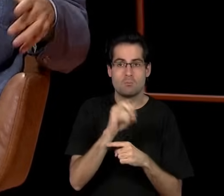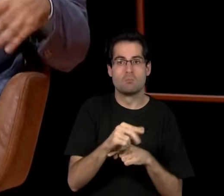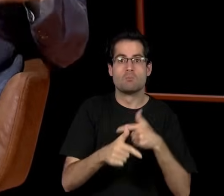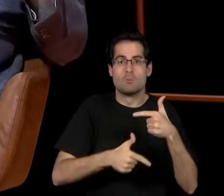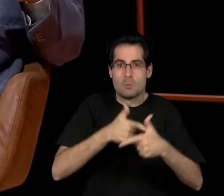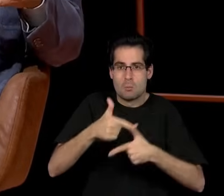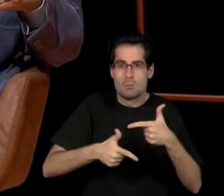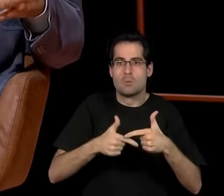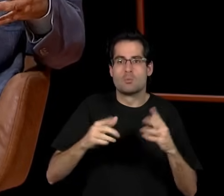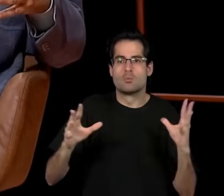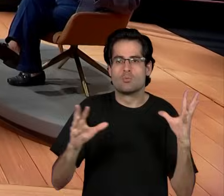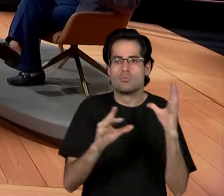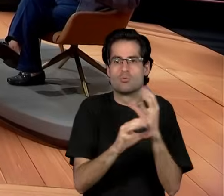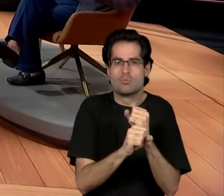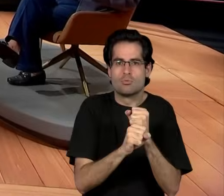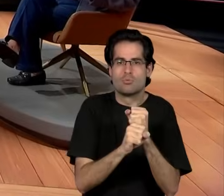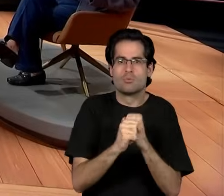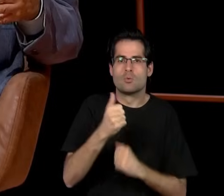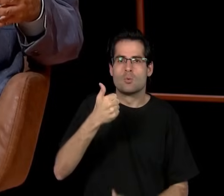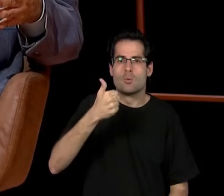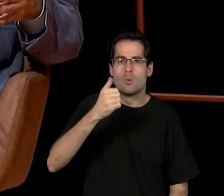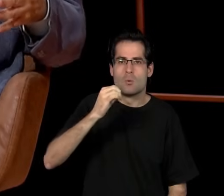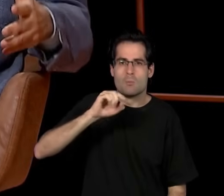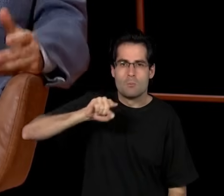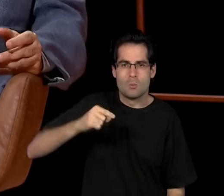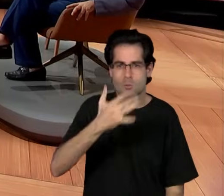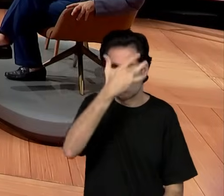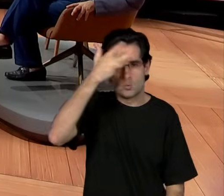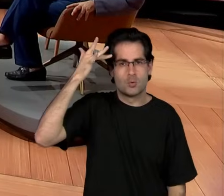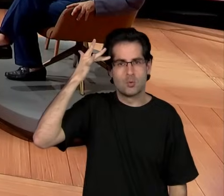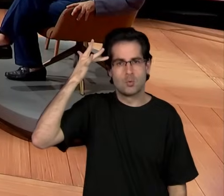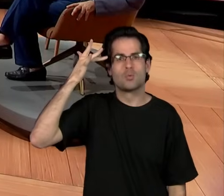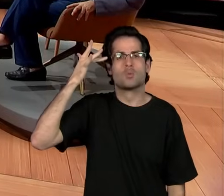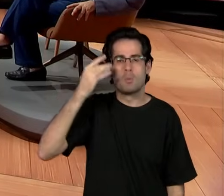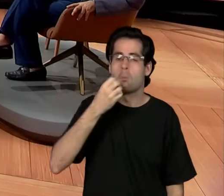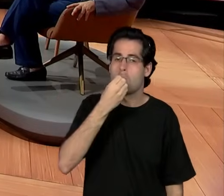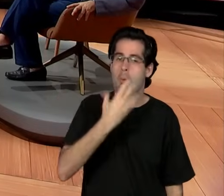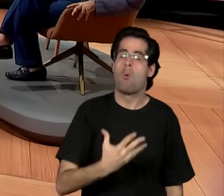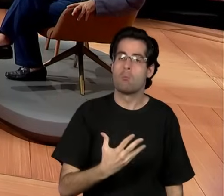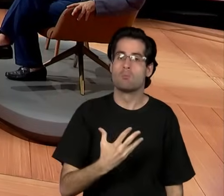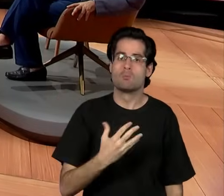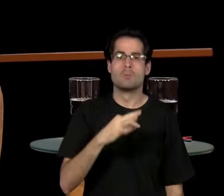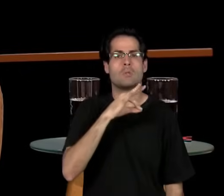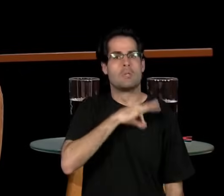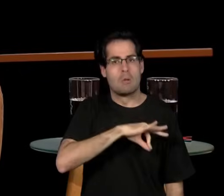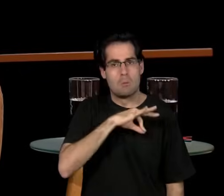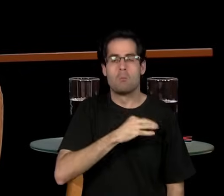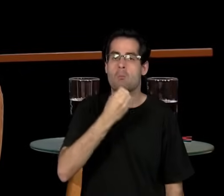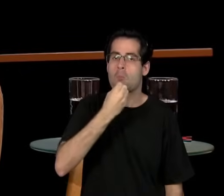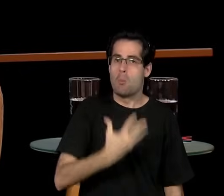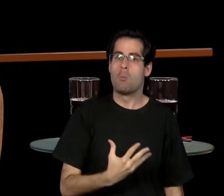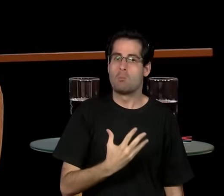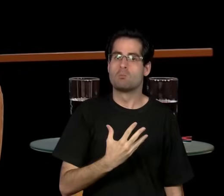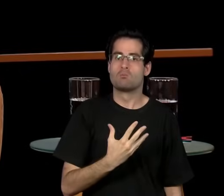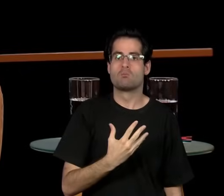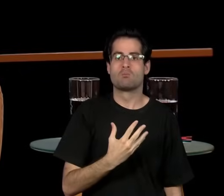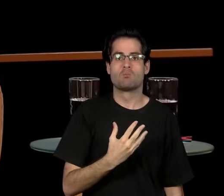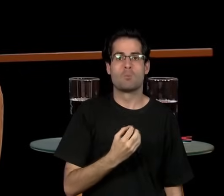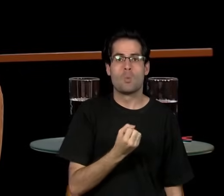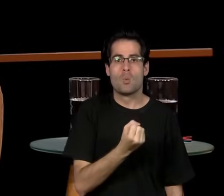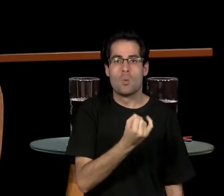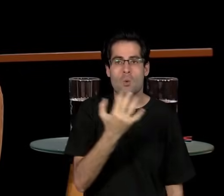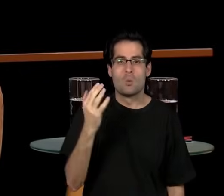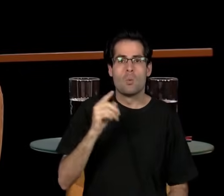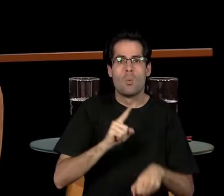fora que traz de receita para o país, né? Para a cidade que é onde vai o espetáculo. E quanto tempo pode levar para você acertar a vinda de um